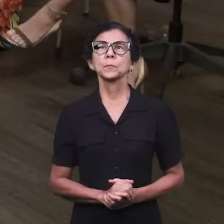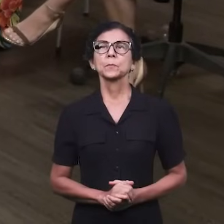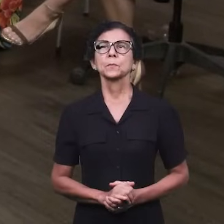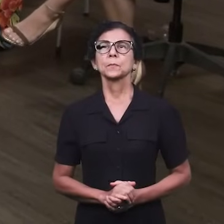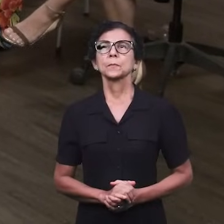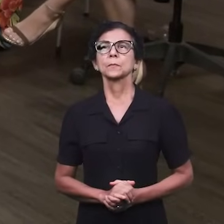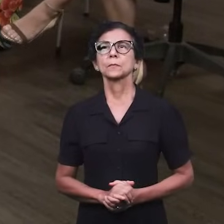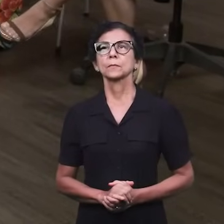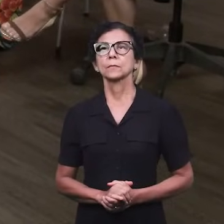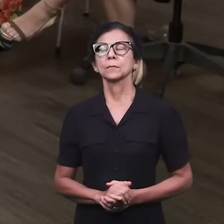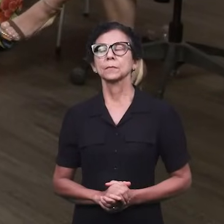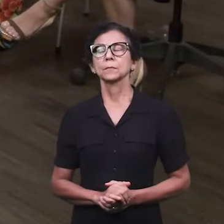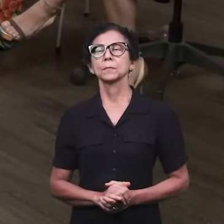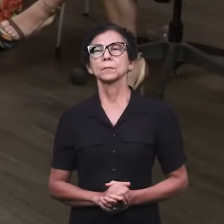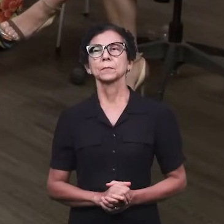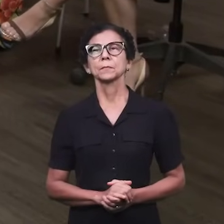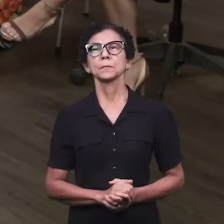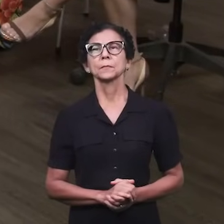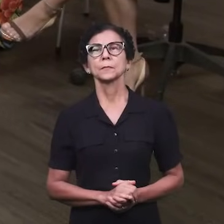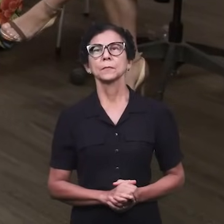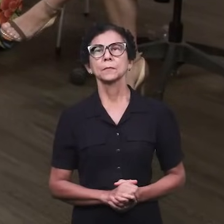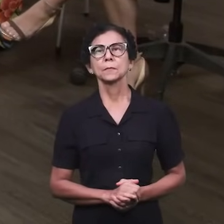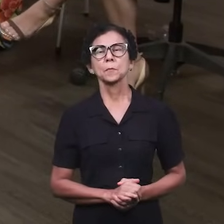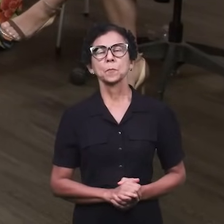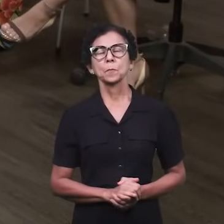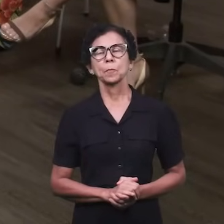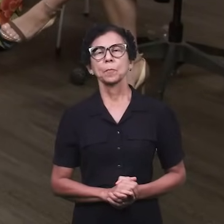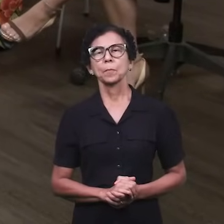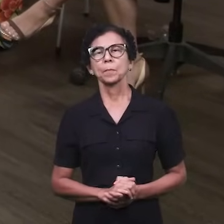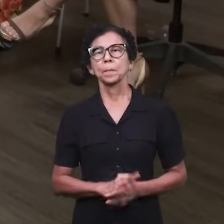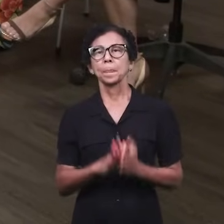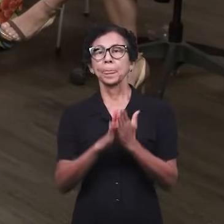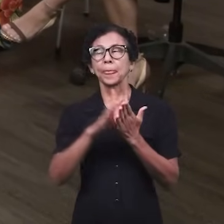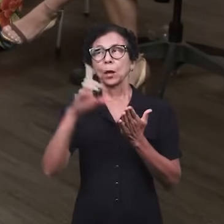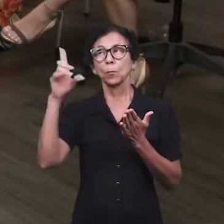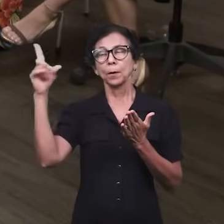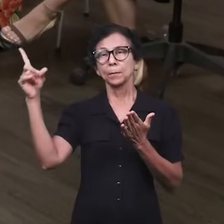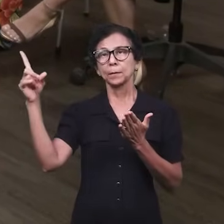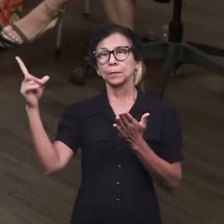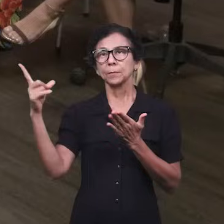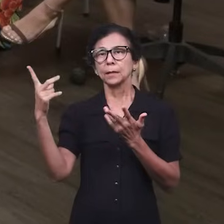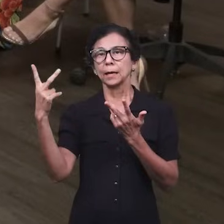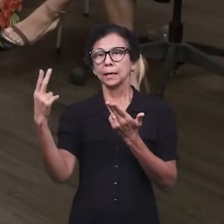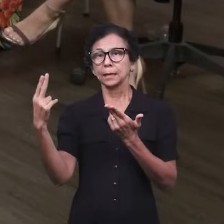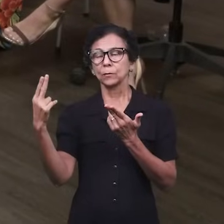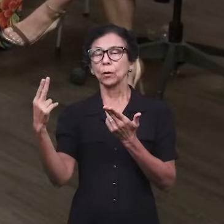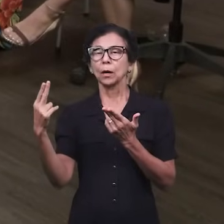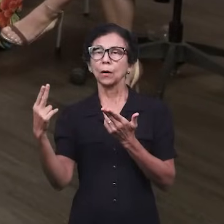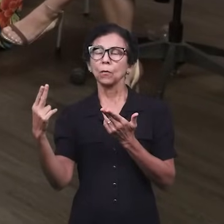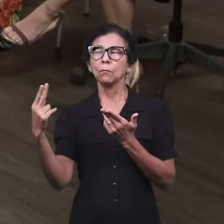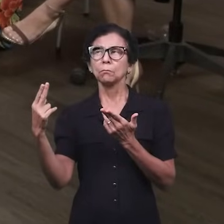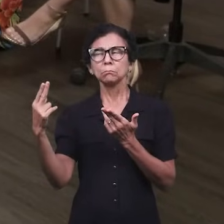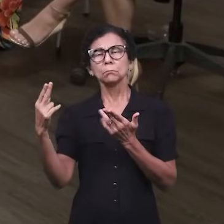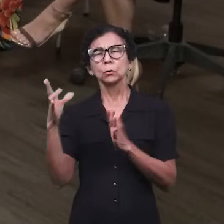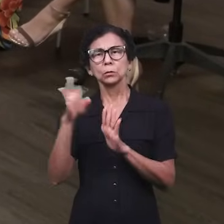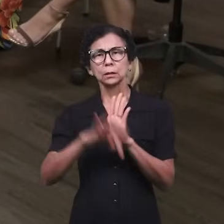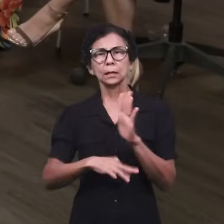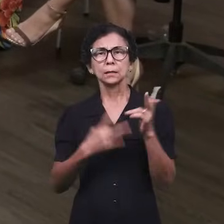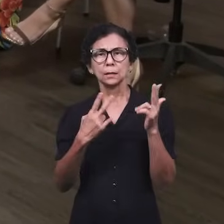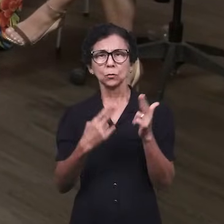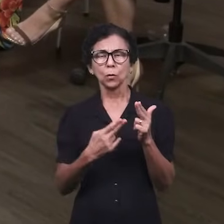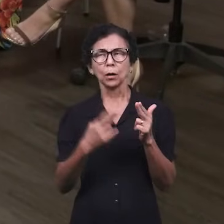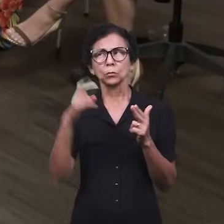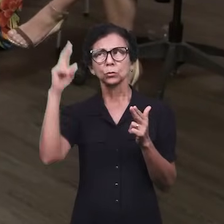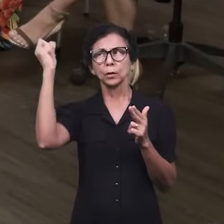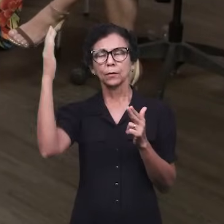pessoal ela pode ser a mesma igual o senhor falou ela tá escrita ali ela pode ser a mesma mas a revelação ali pro irmão